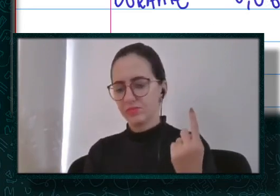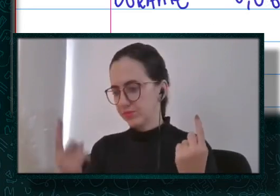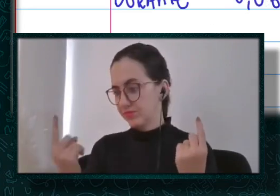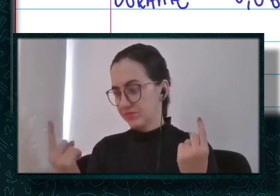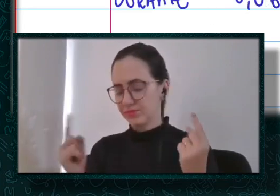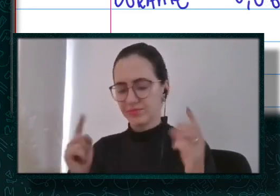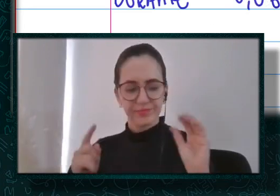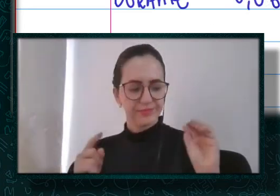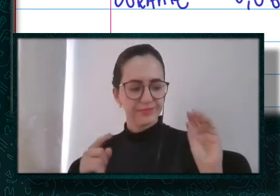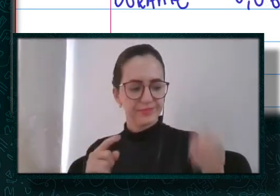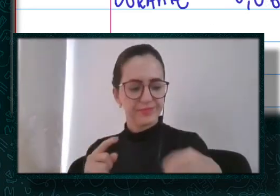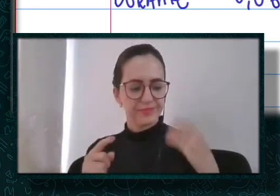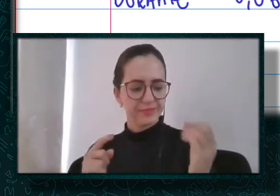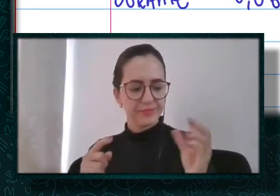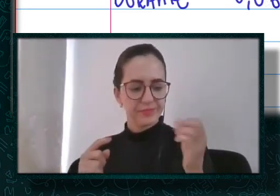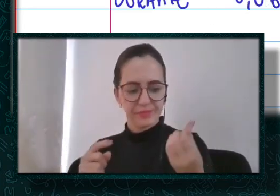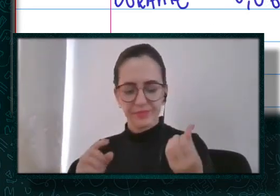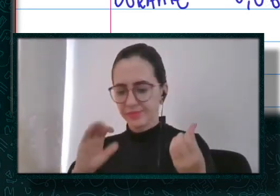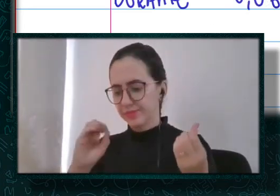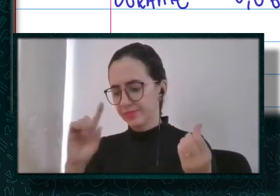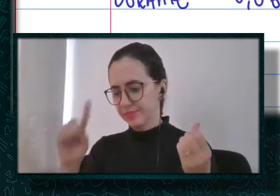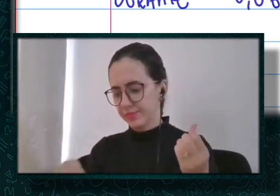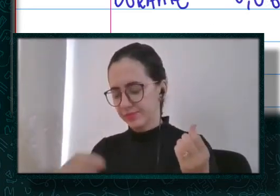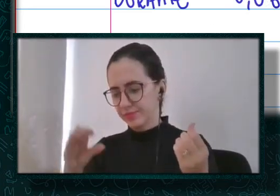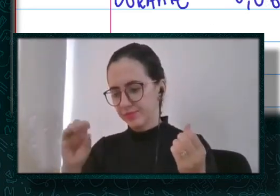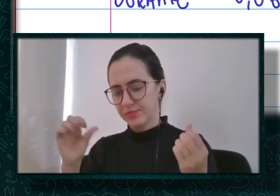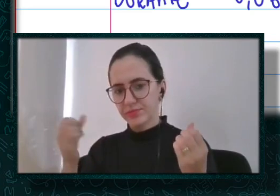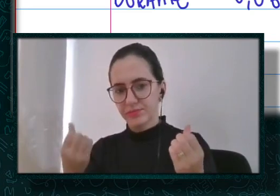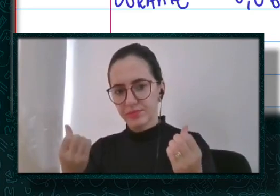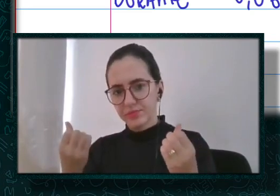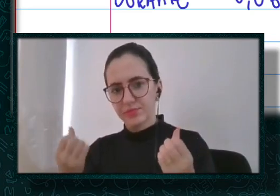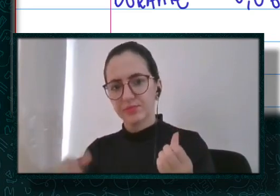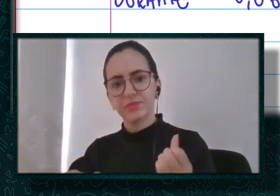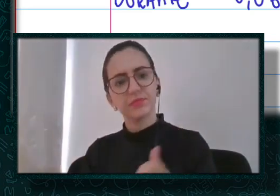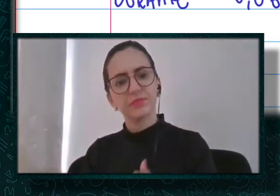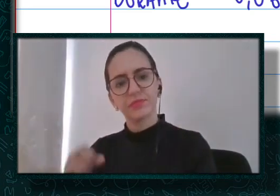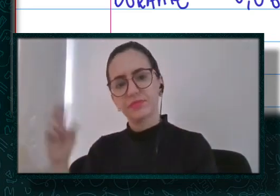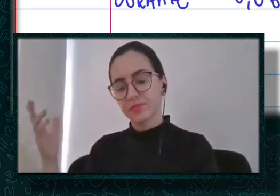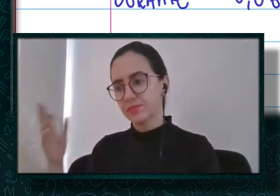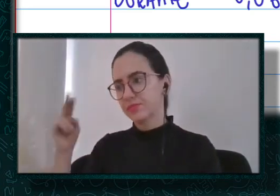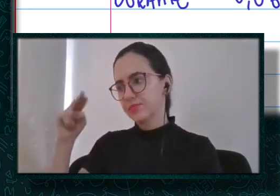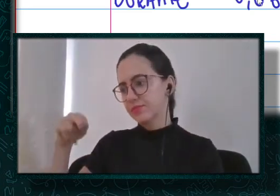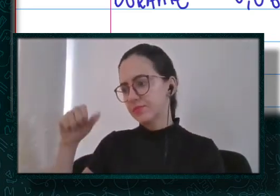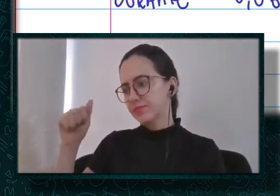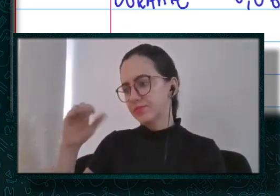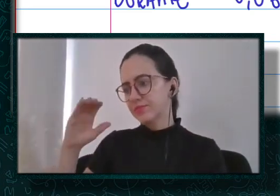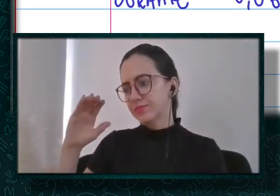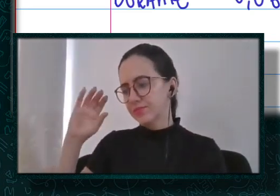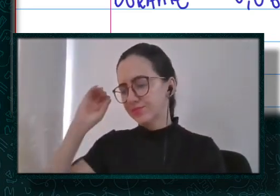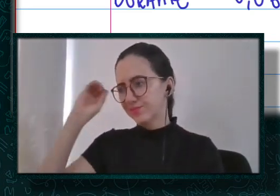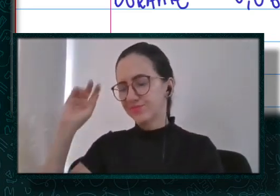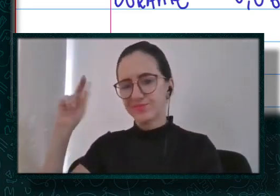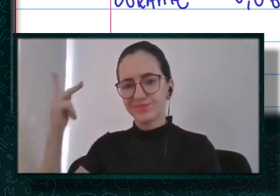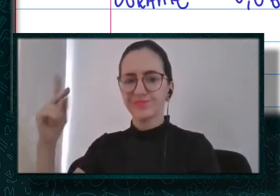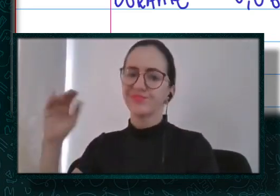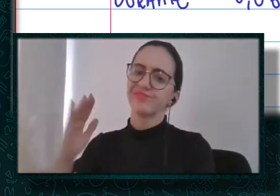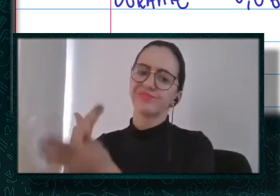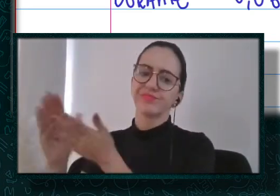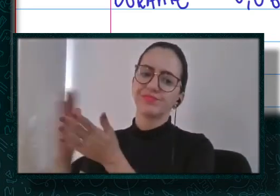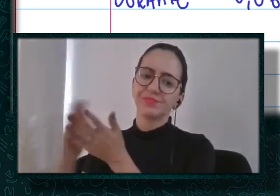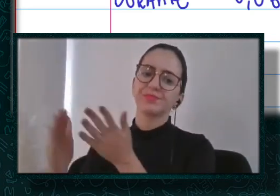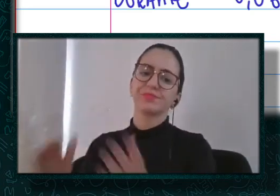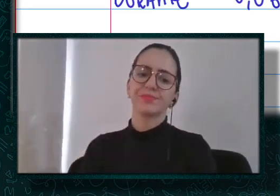não tem mais como reagir. O NaOH vai sobrar. E aí, ó, ao consumir 0,06 mol desses dois,